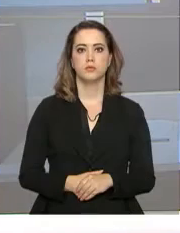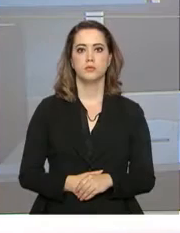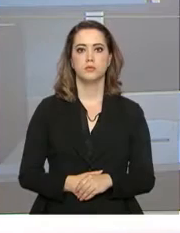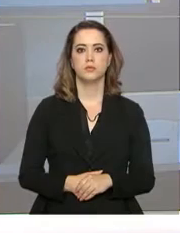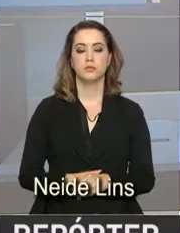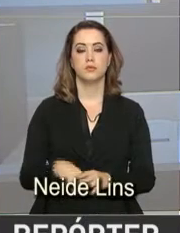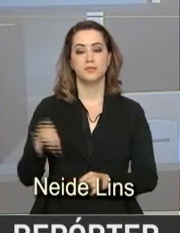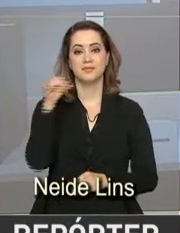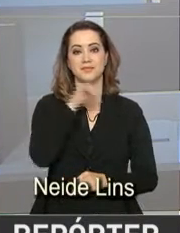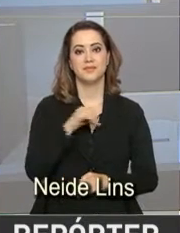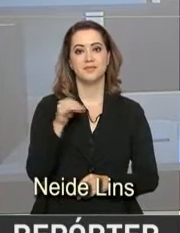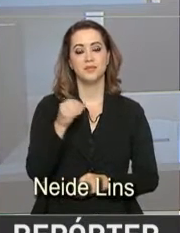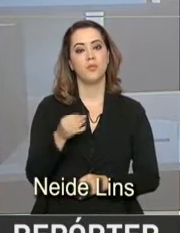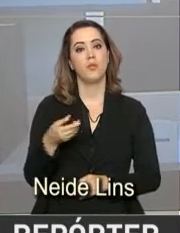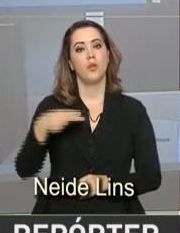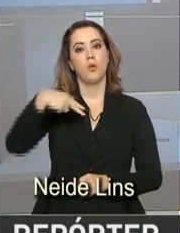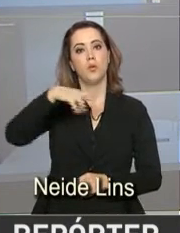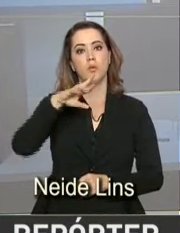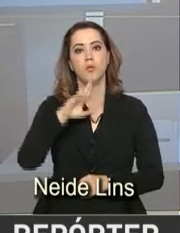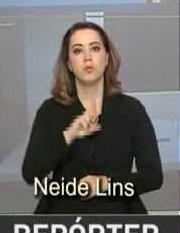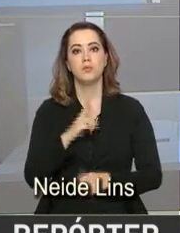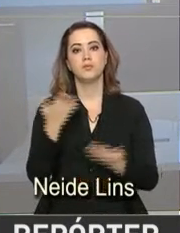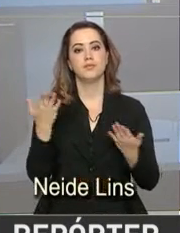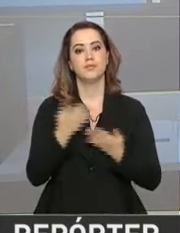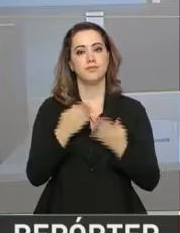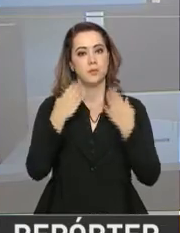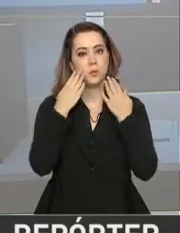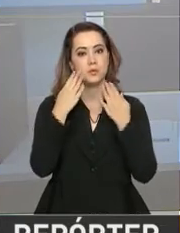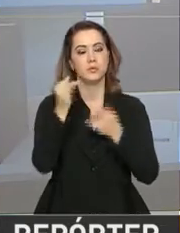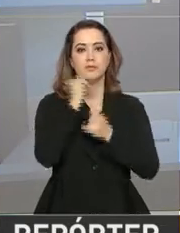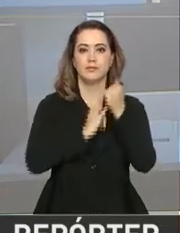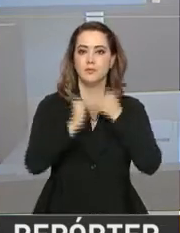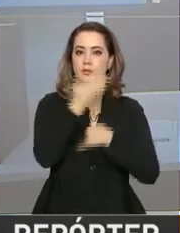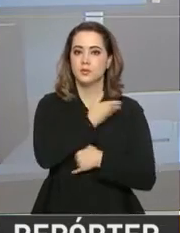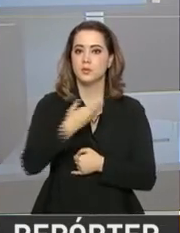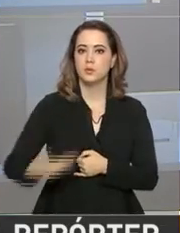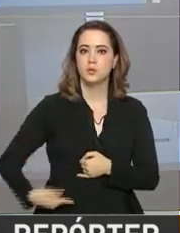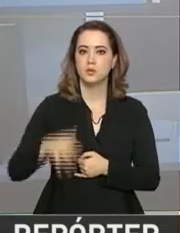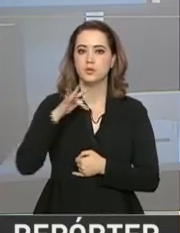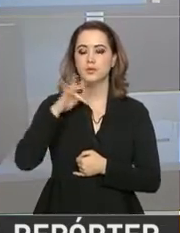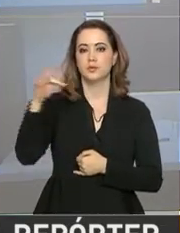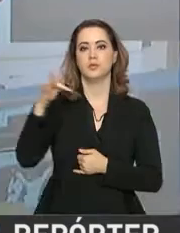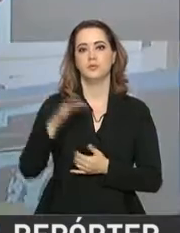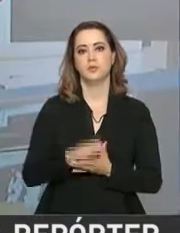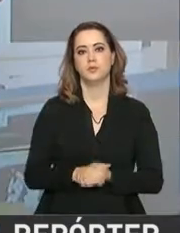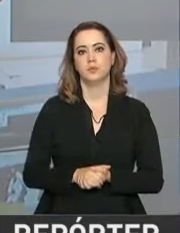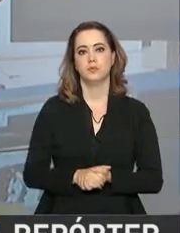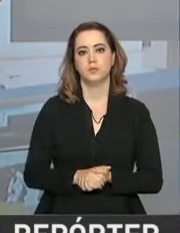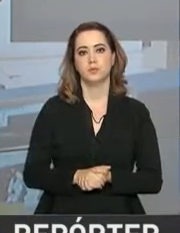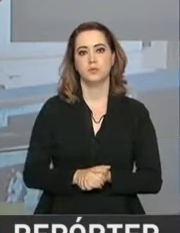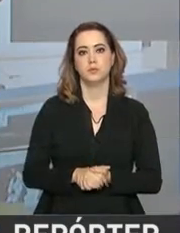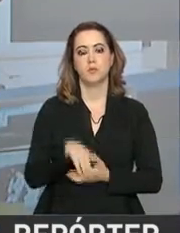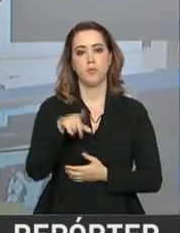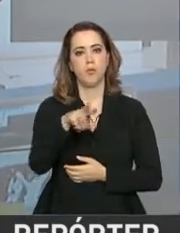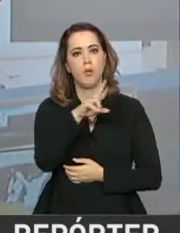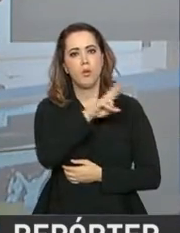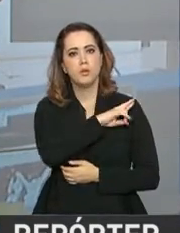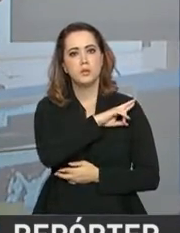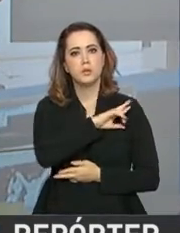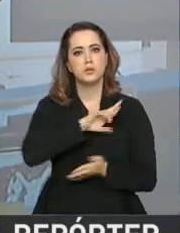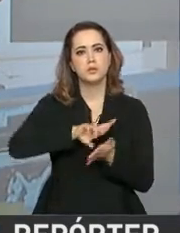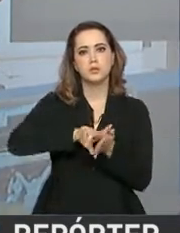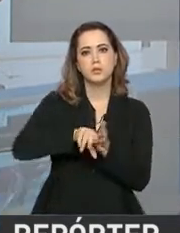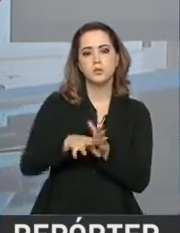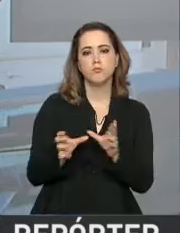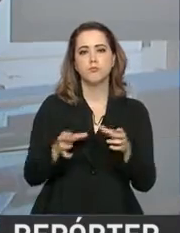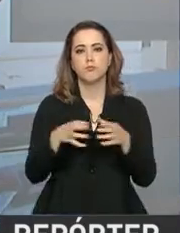olá o repórter nbr está de volta com as notícias do poder executivo federal representantes do governo debatem em